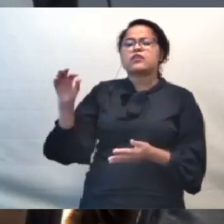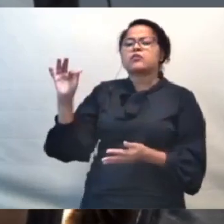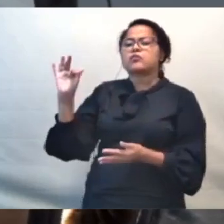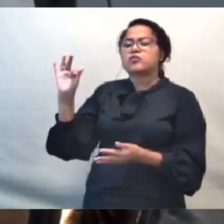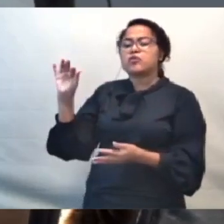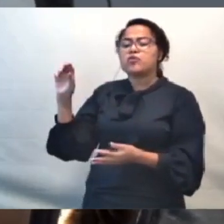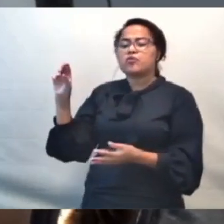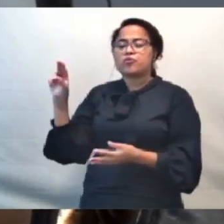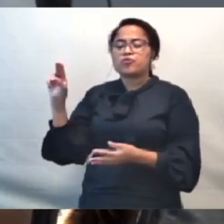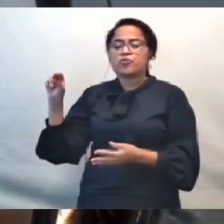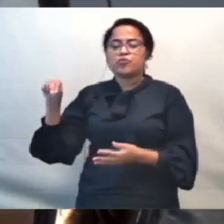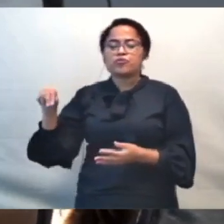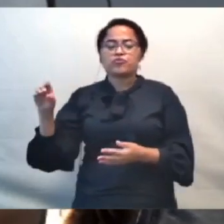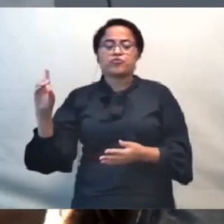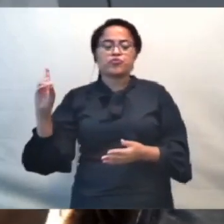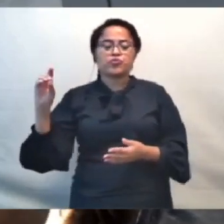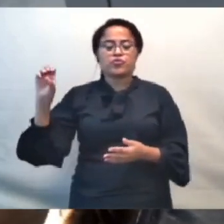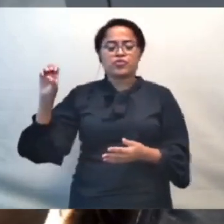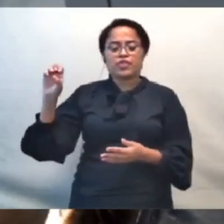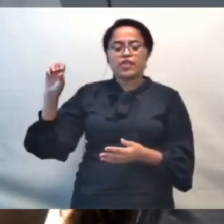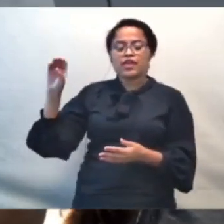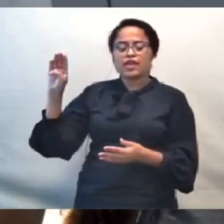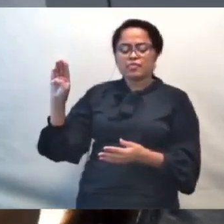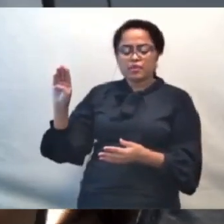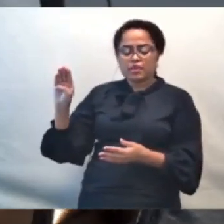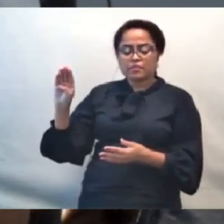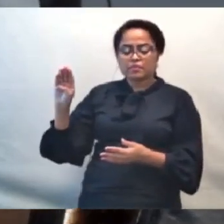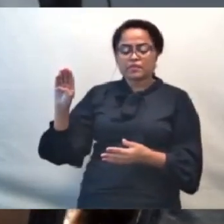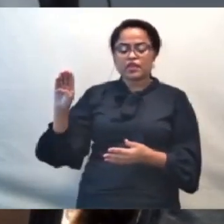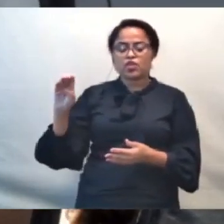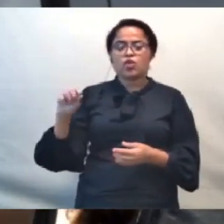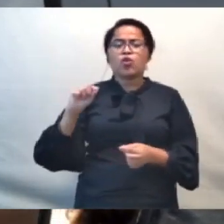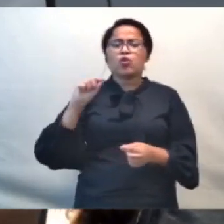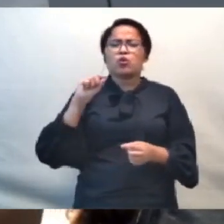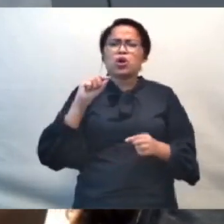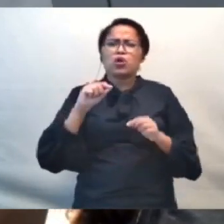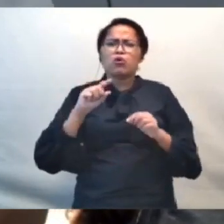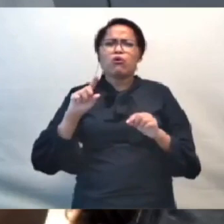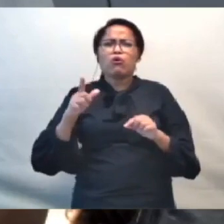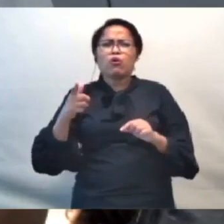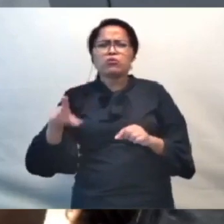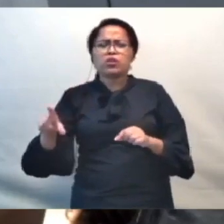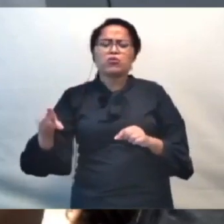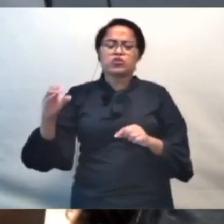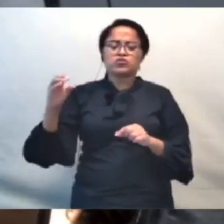foi utilizado para o abono. O abono veio do Fundeb? Ele veio de verba específica? Da